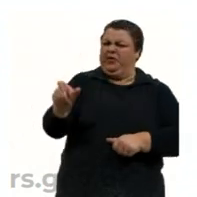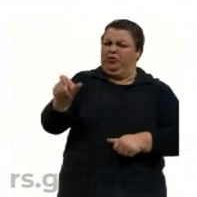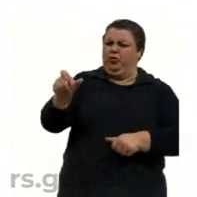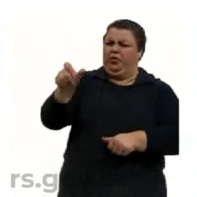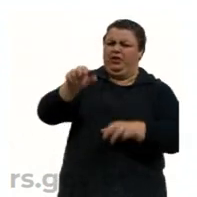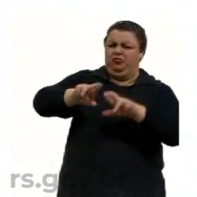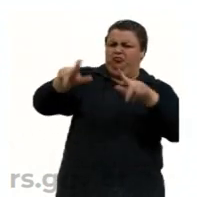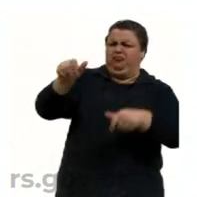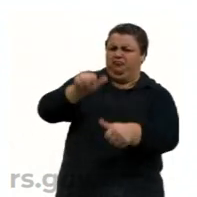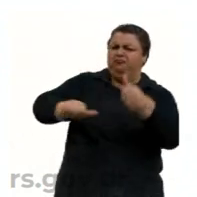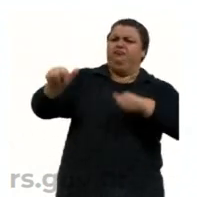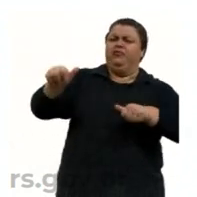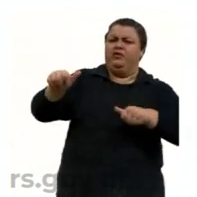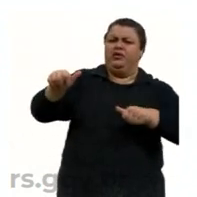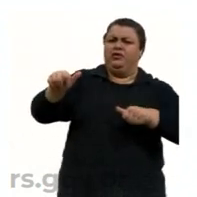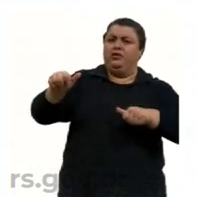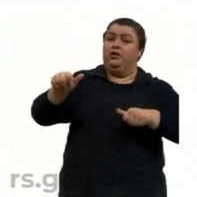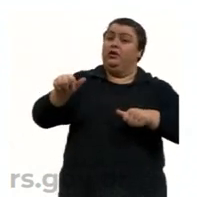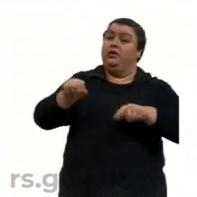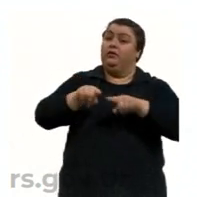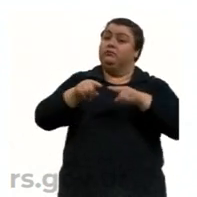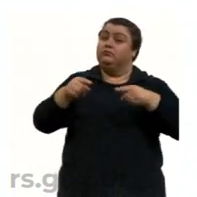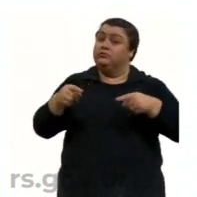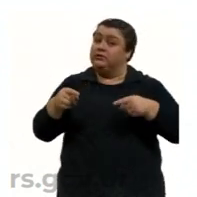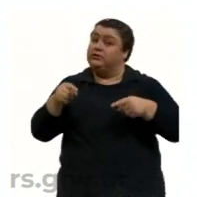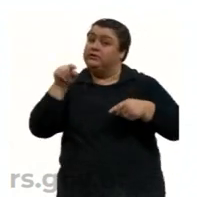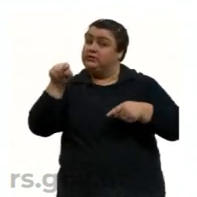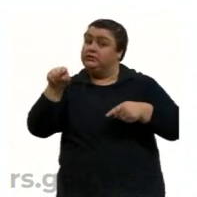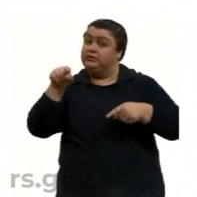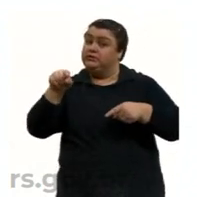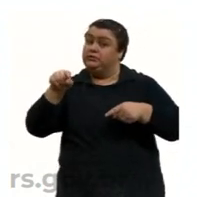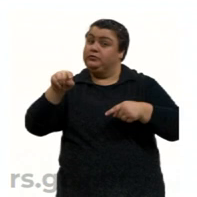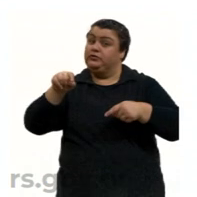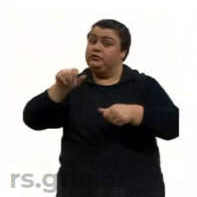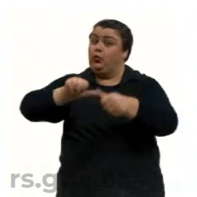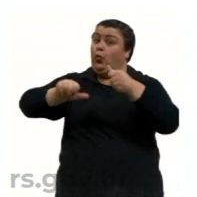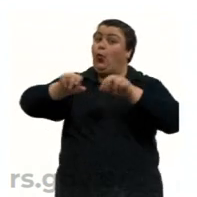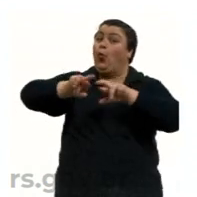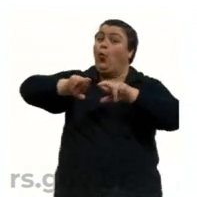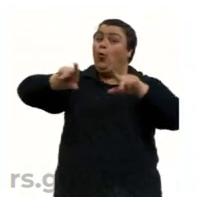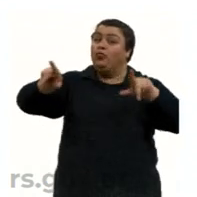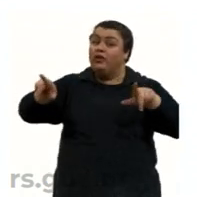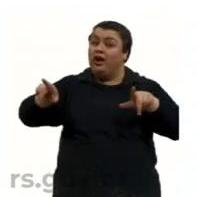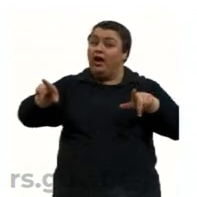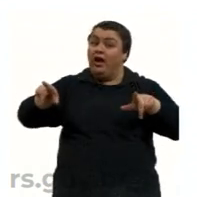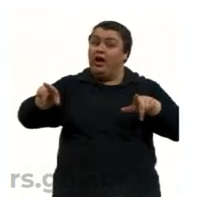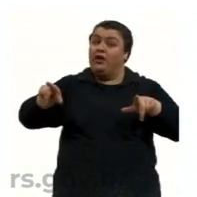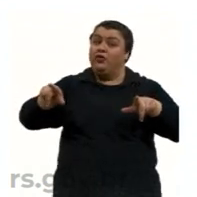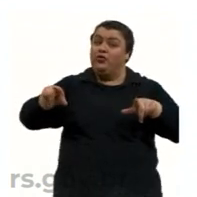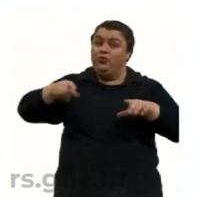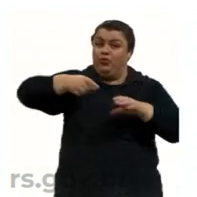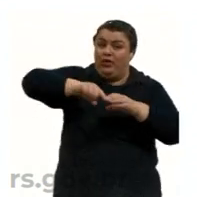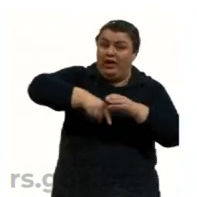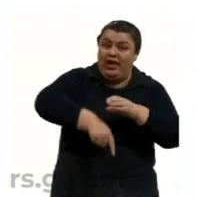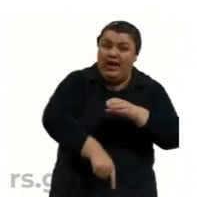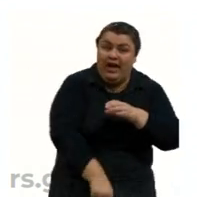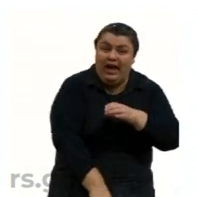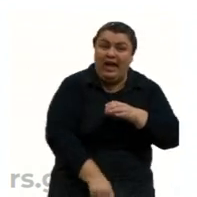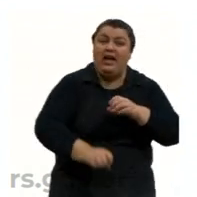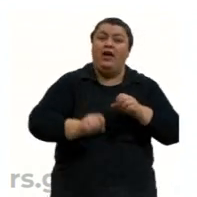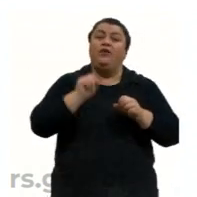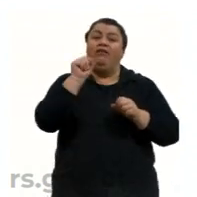dá para conversar com ele Talvez seja uma distorção do termo radical radical' aí até a raiz do problema